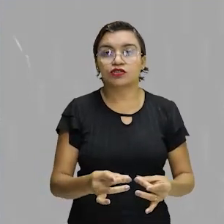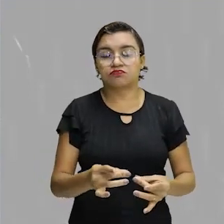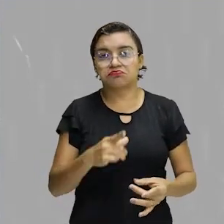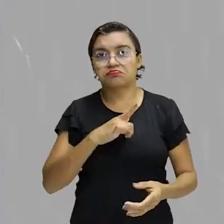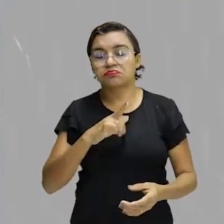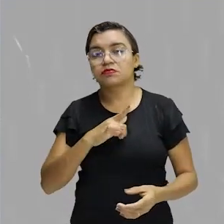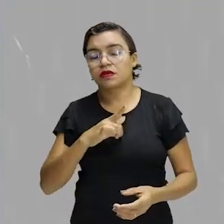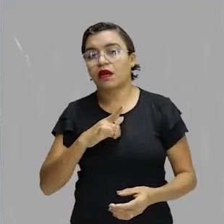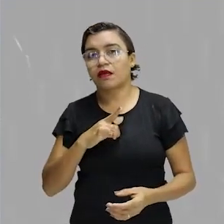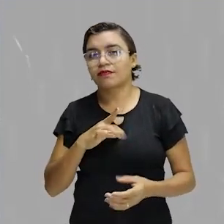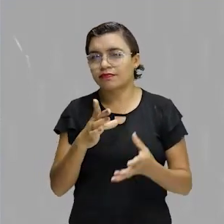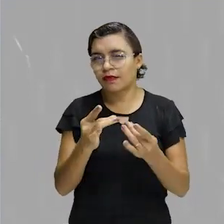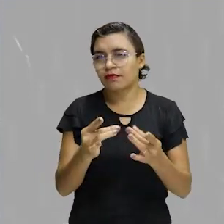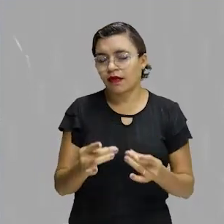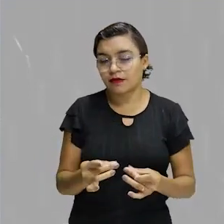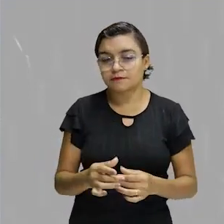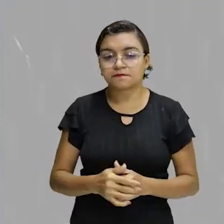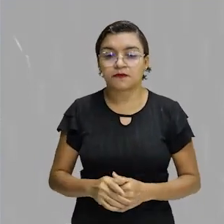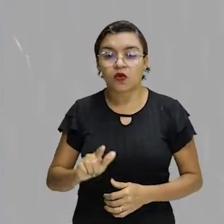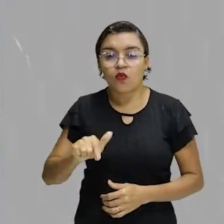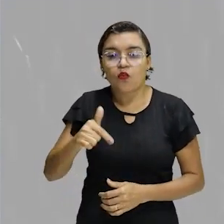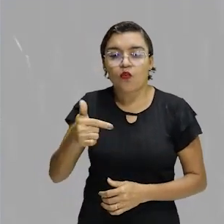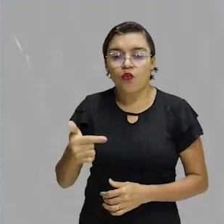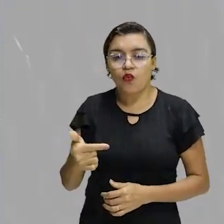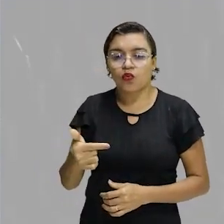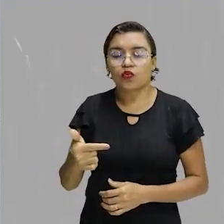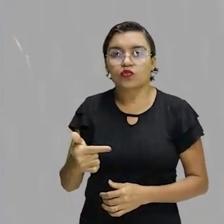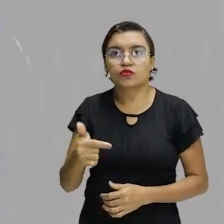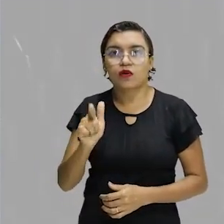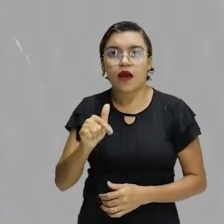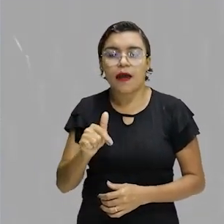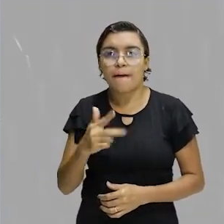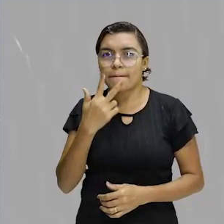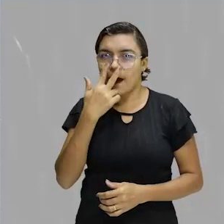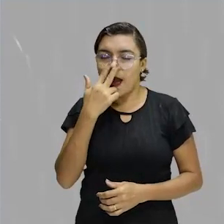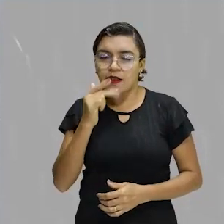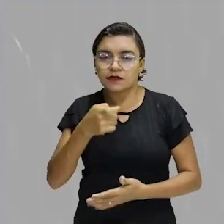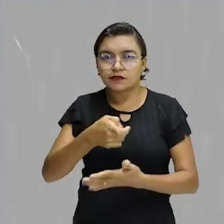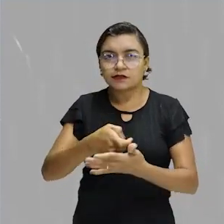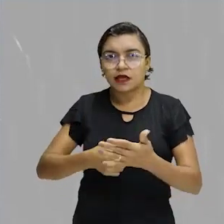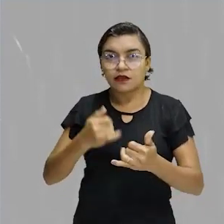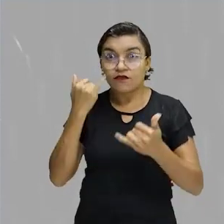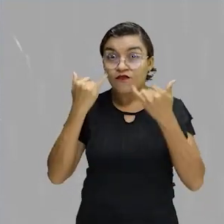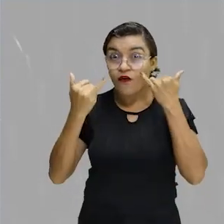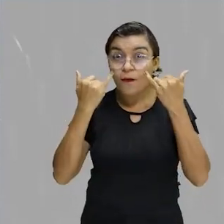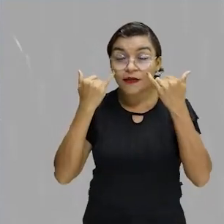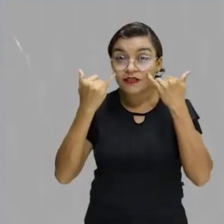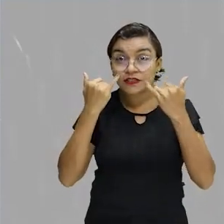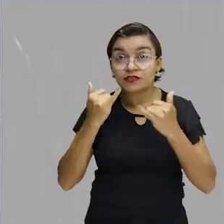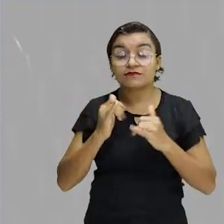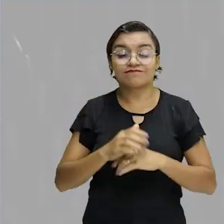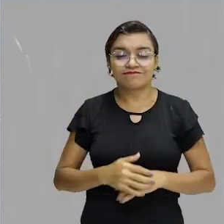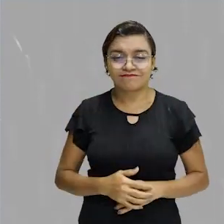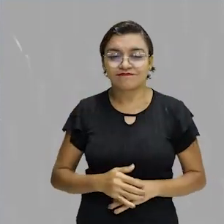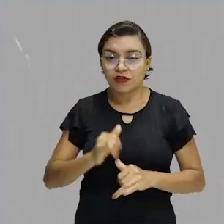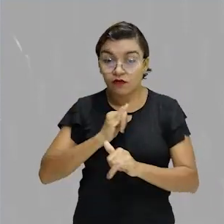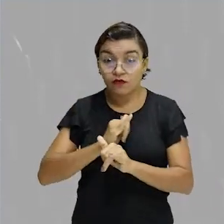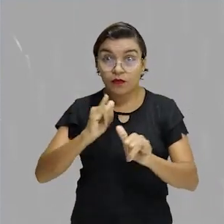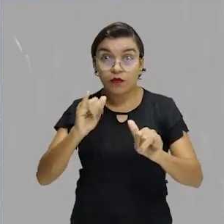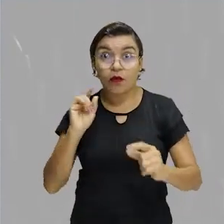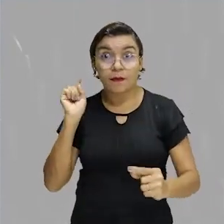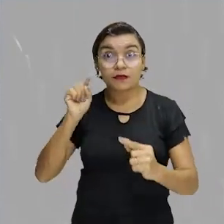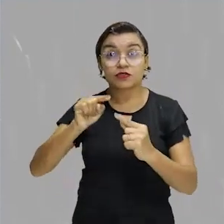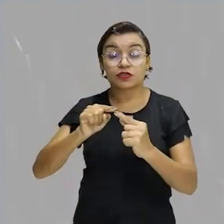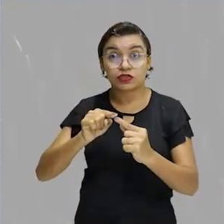baseia em detalhes. O texto expositivo se assemelha ao texto informativo, então ele tem como